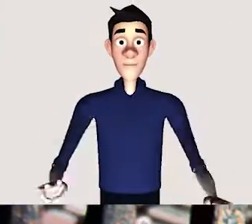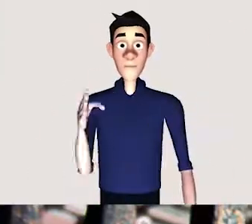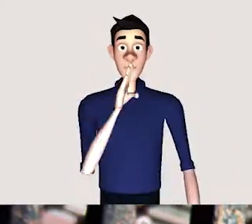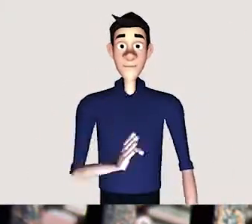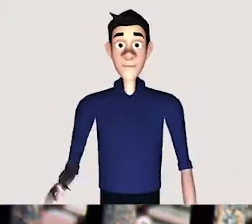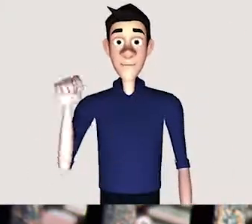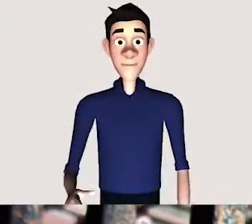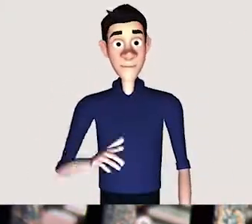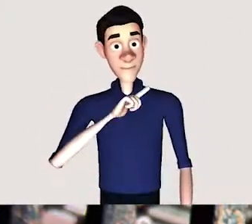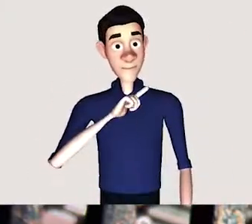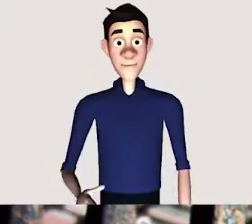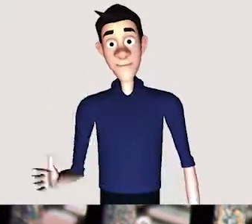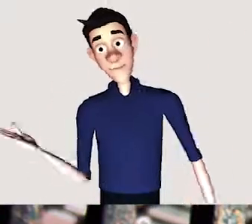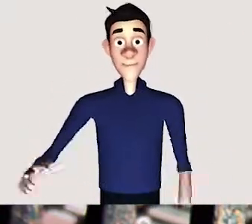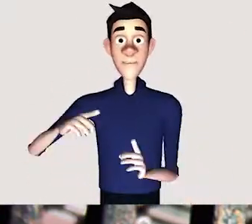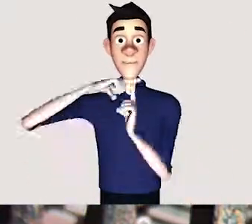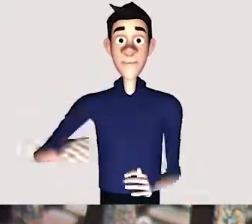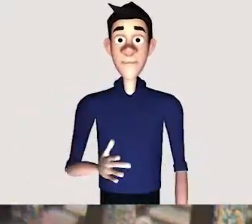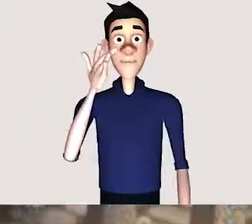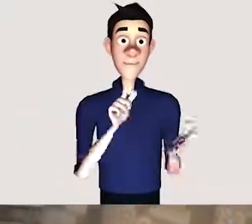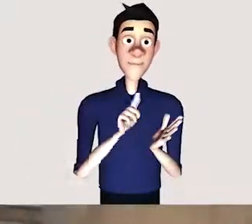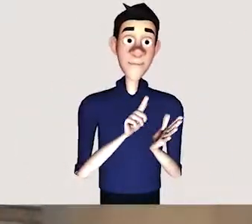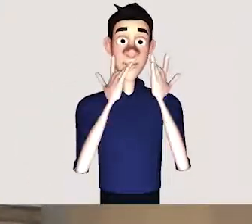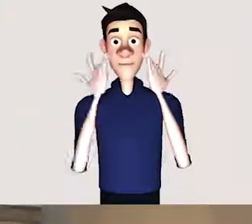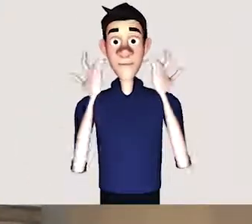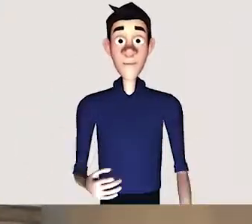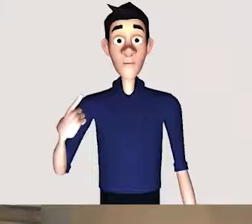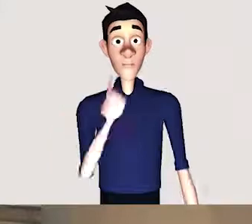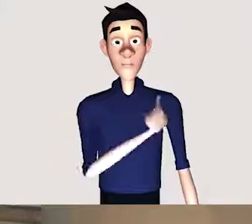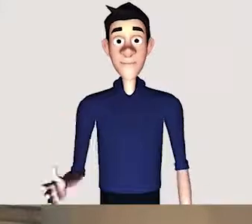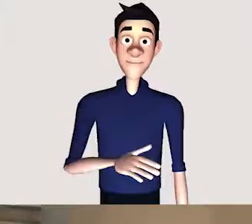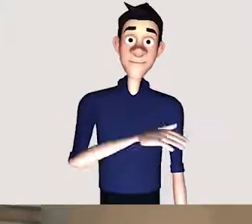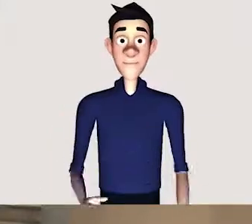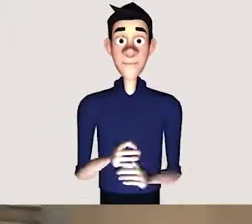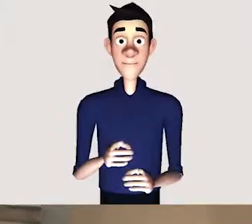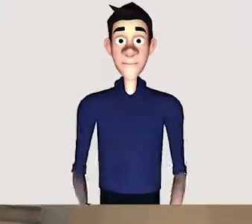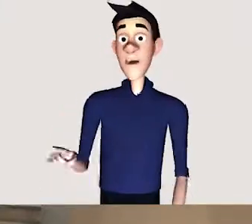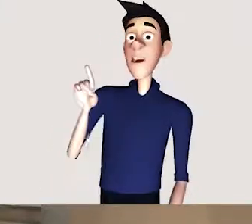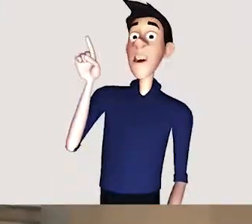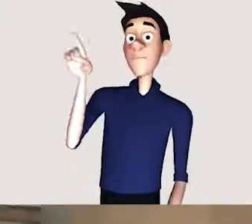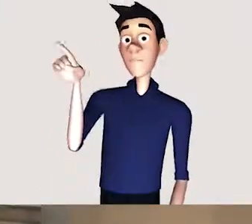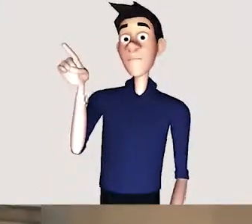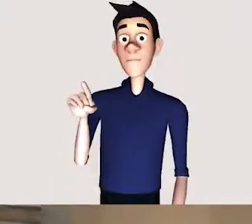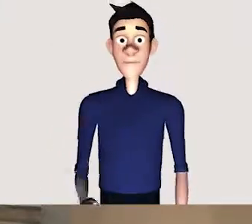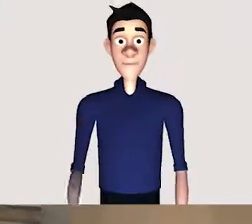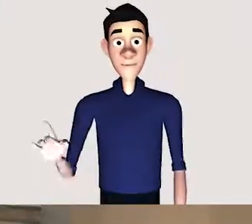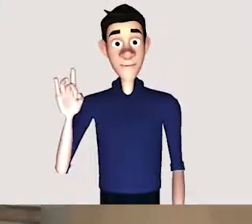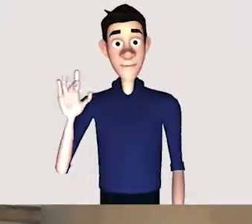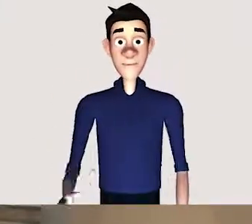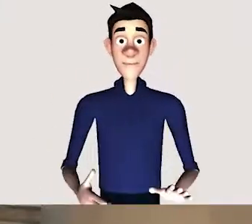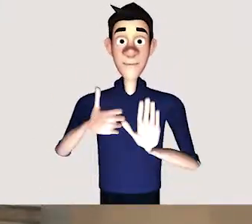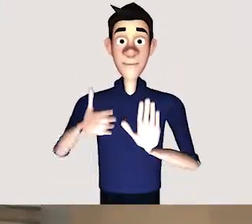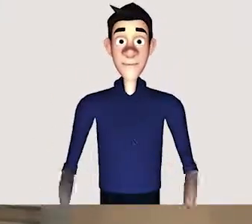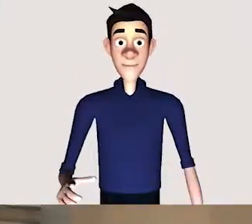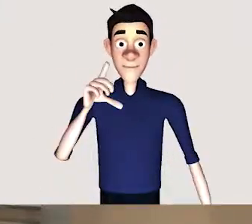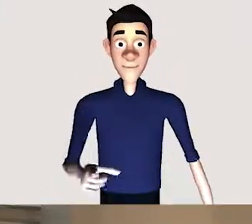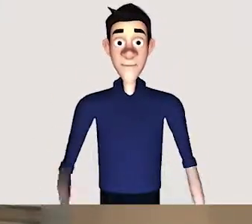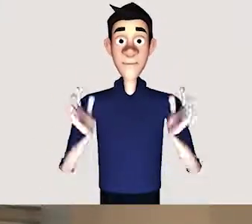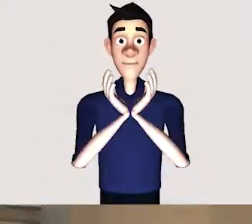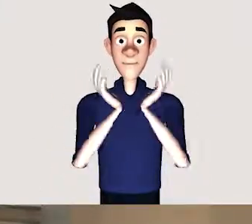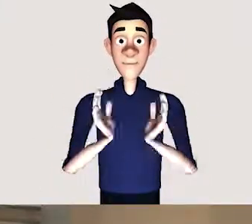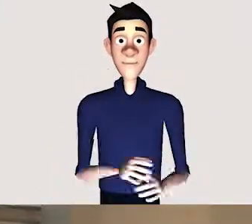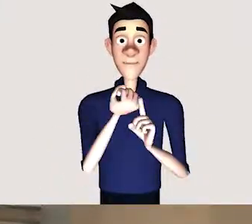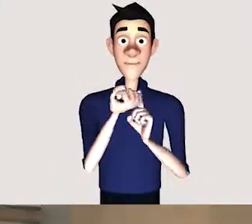apagamentos. Se olhamos para alguns museus históricos, e são muitos museus no